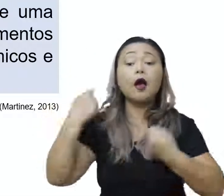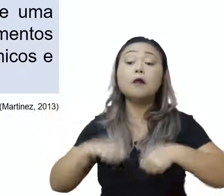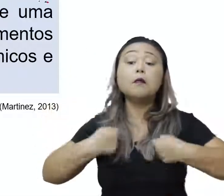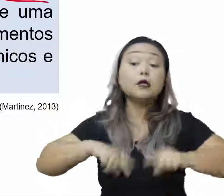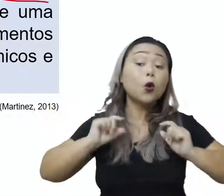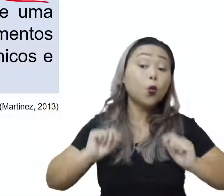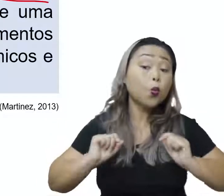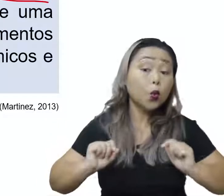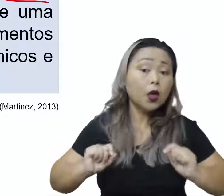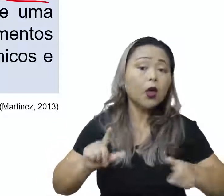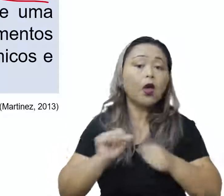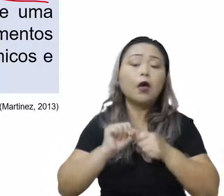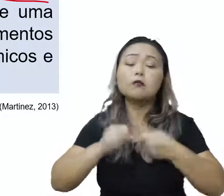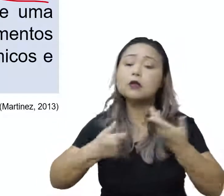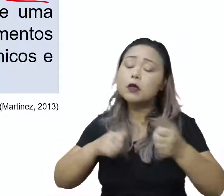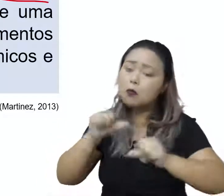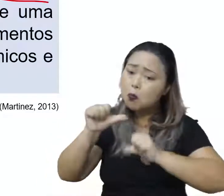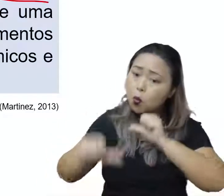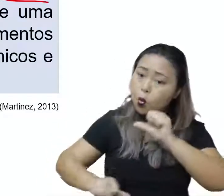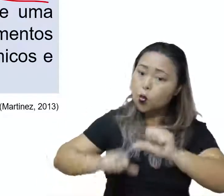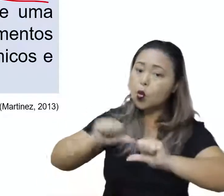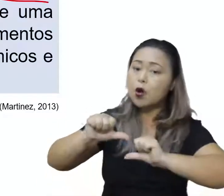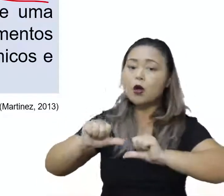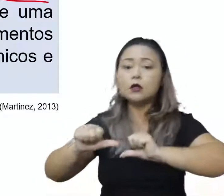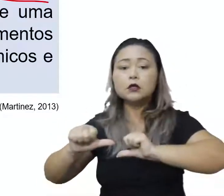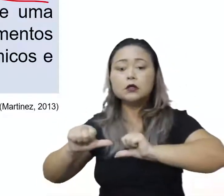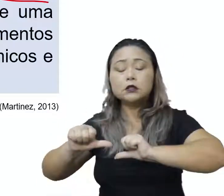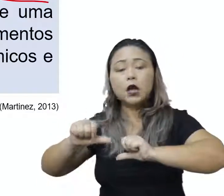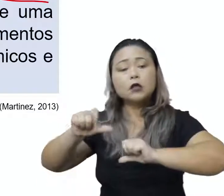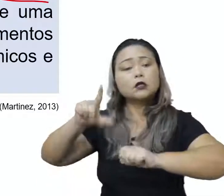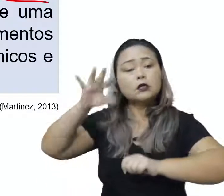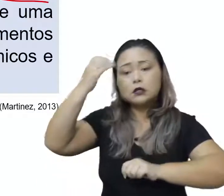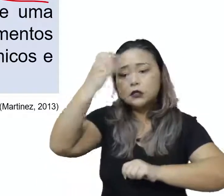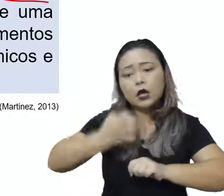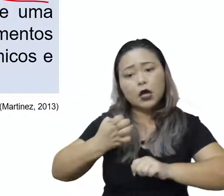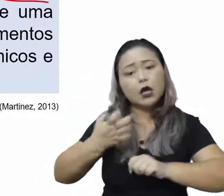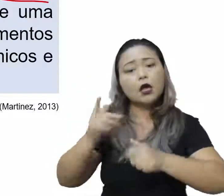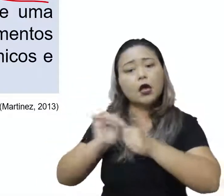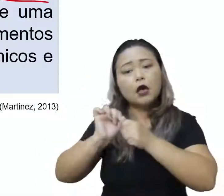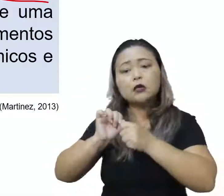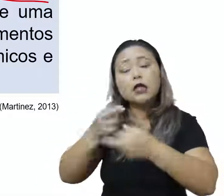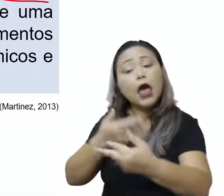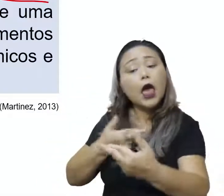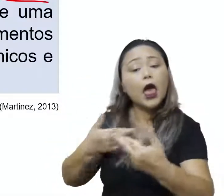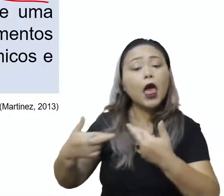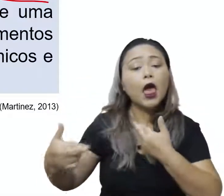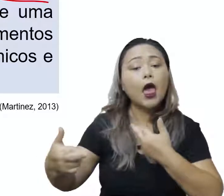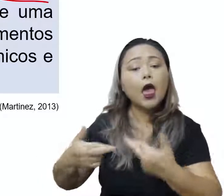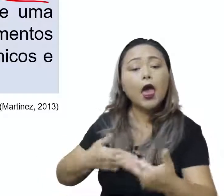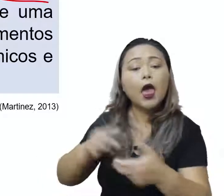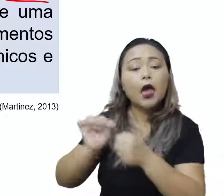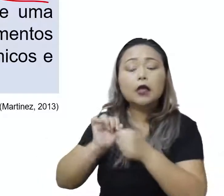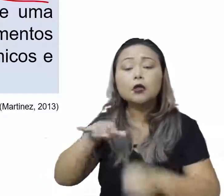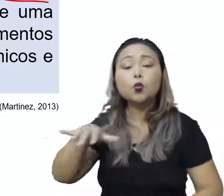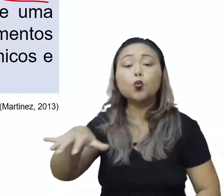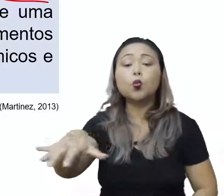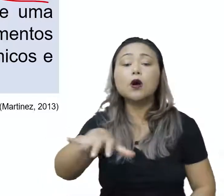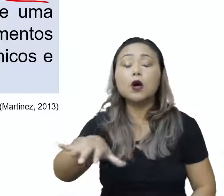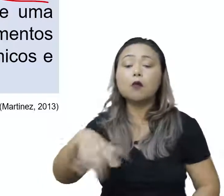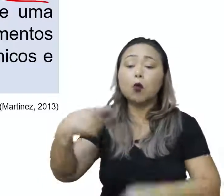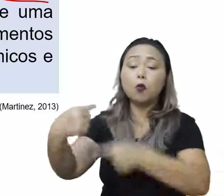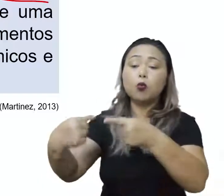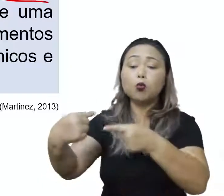novas relações no campo político e social. E uma participação o quê?